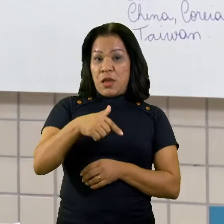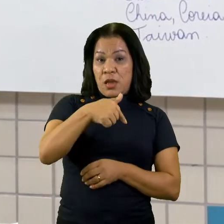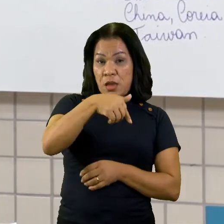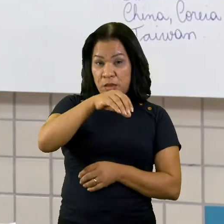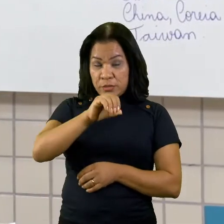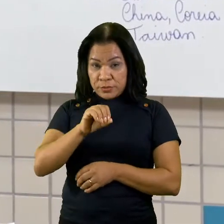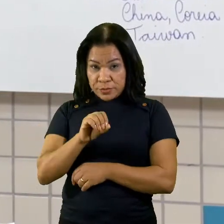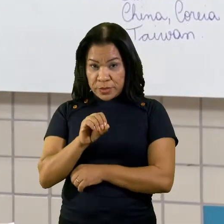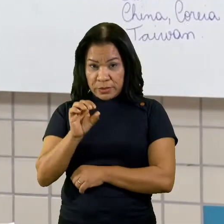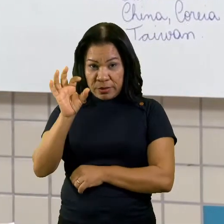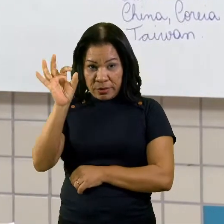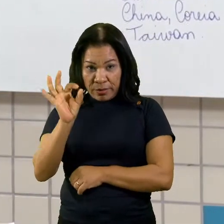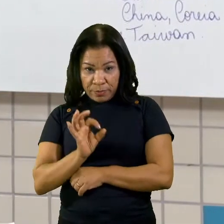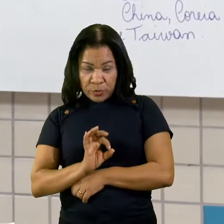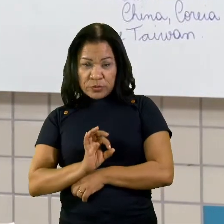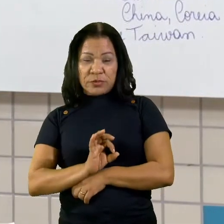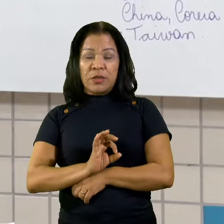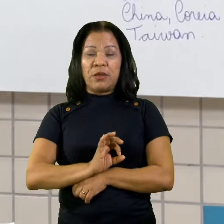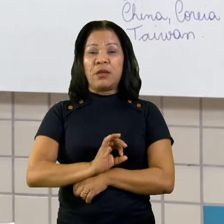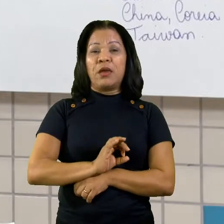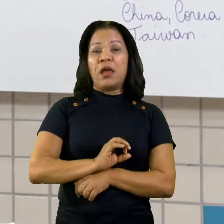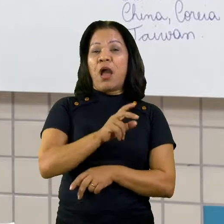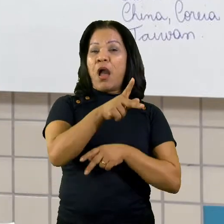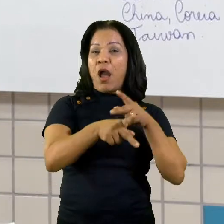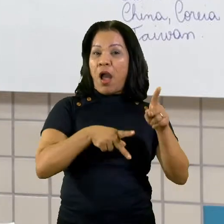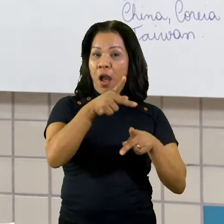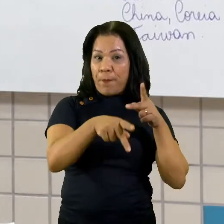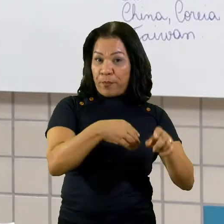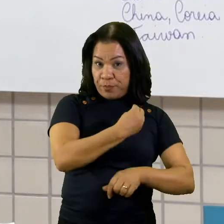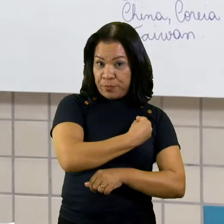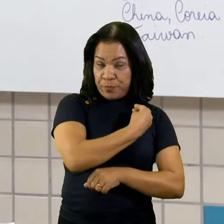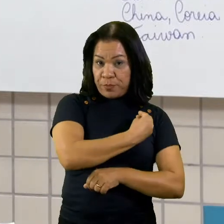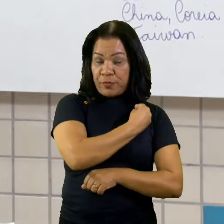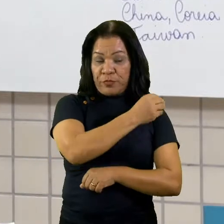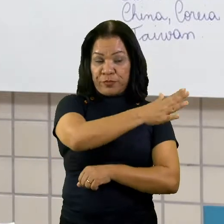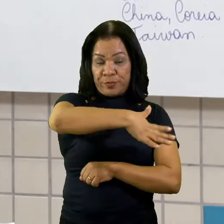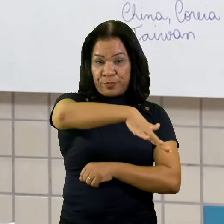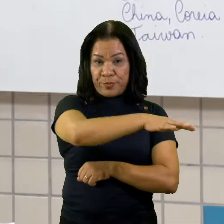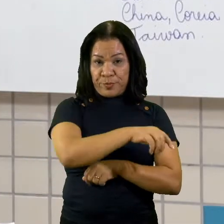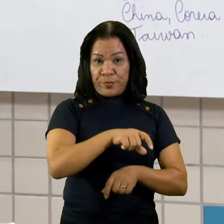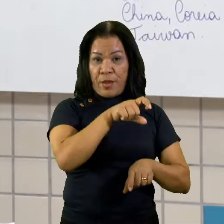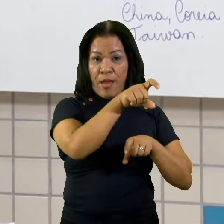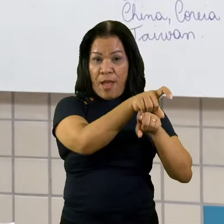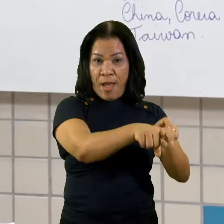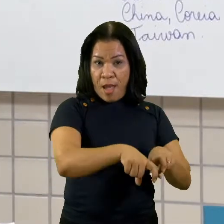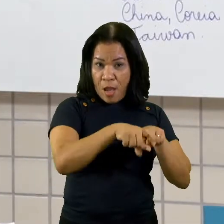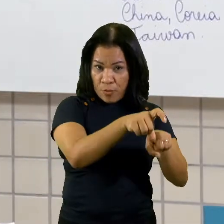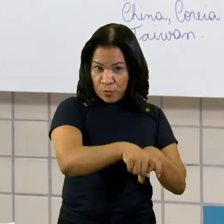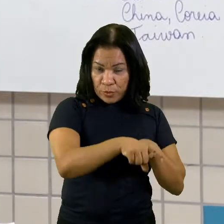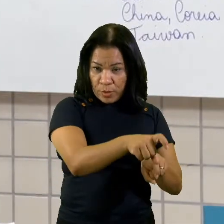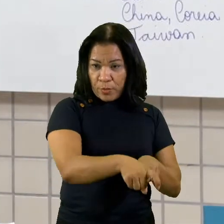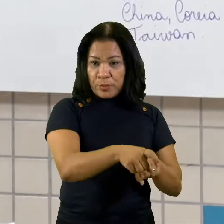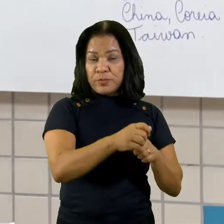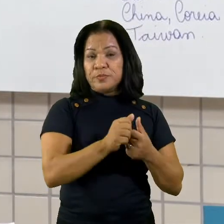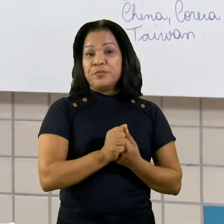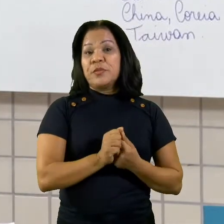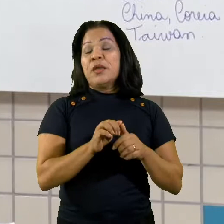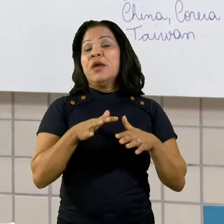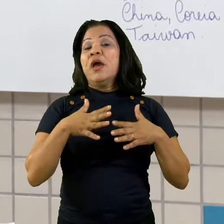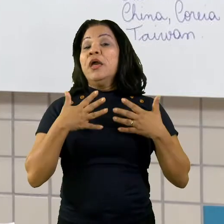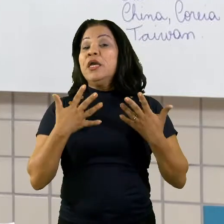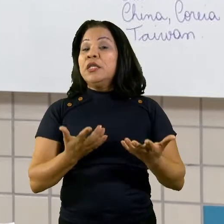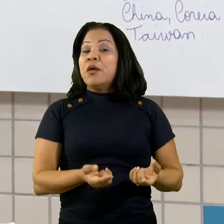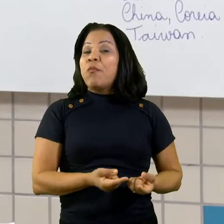Sudeste Asiático vive na área rural, vive na zona rural. Então, portanto, a economia do Sudeste Asiático ela